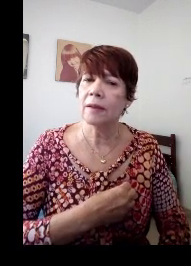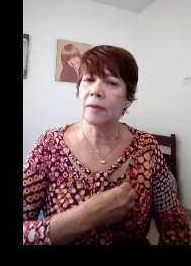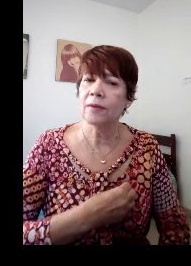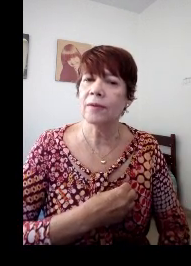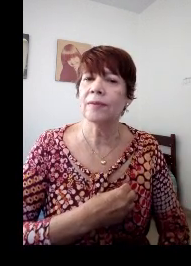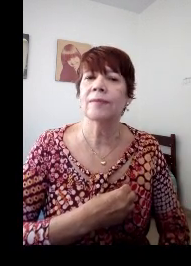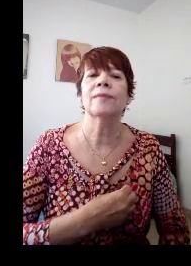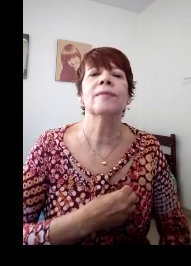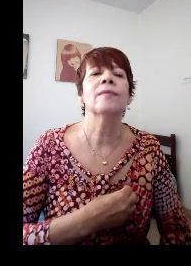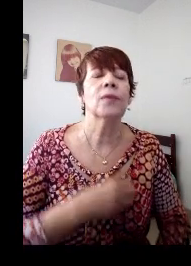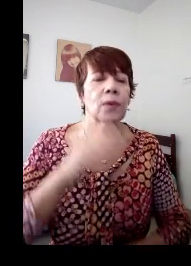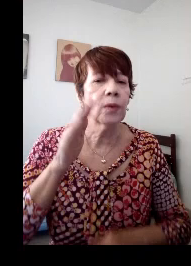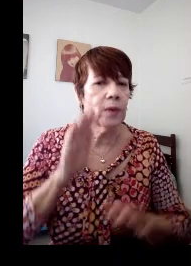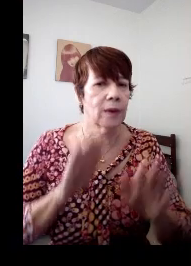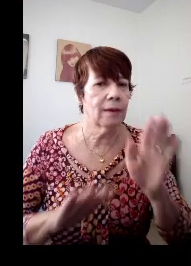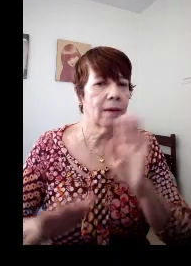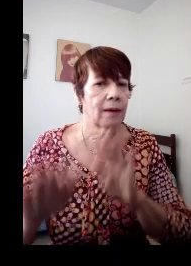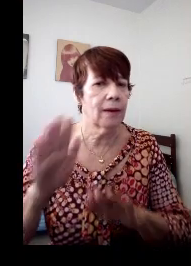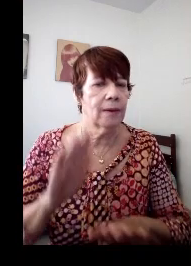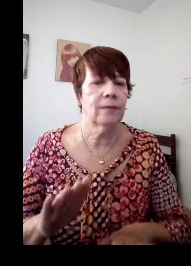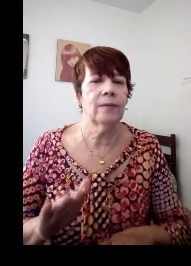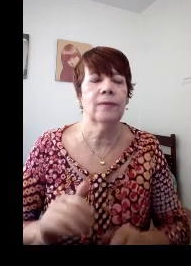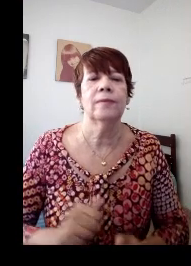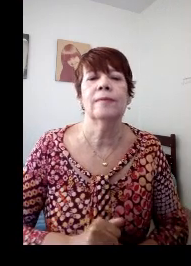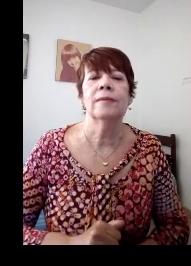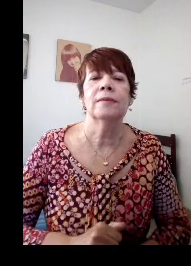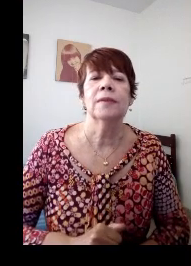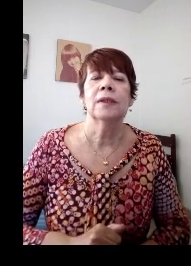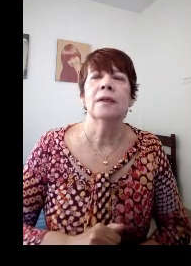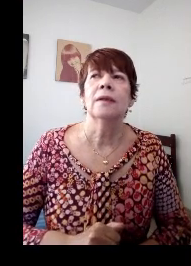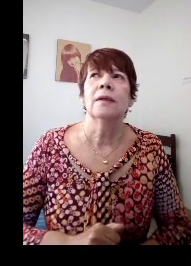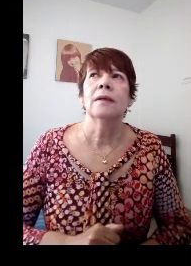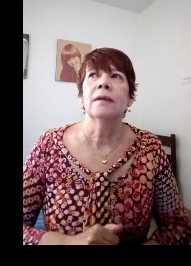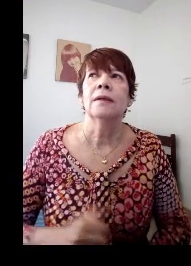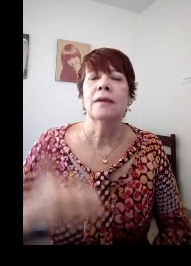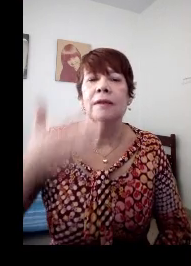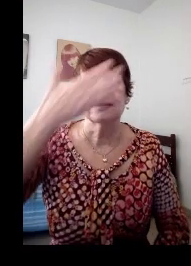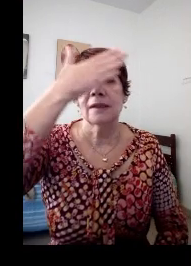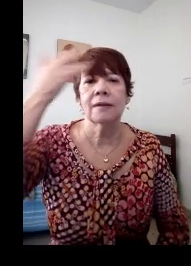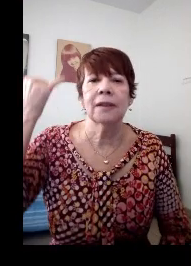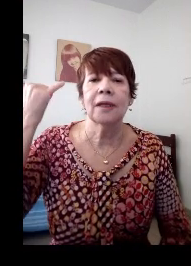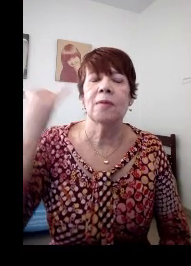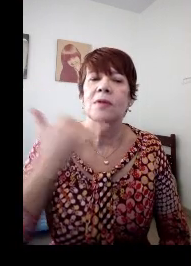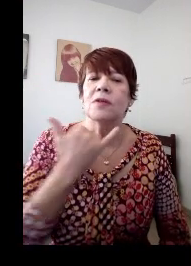dia. Estamos confortáveis, não pedimos perdão, né?